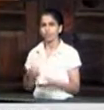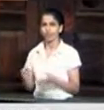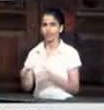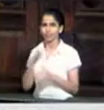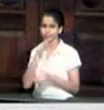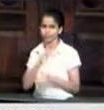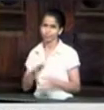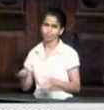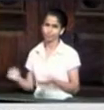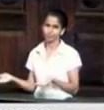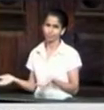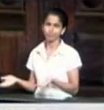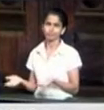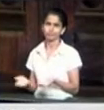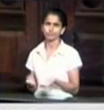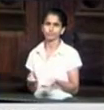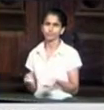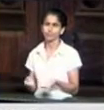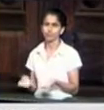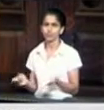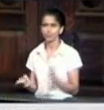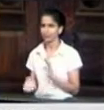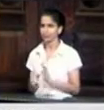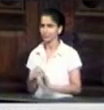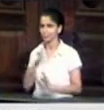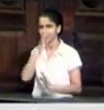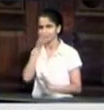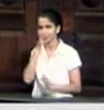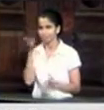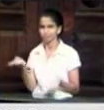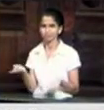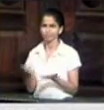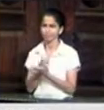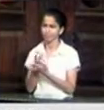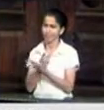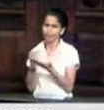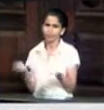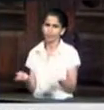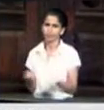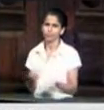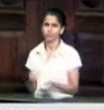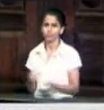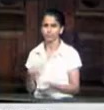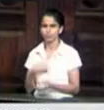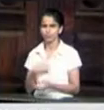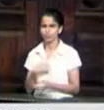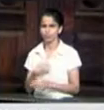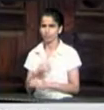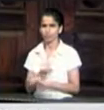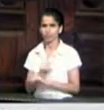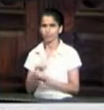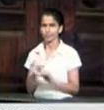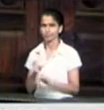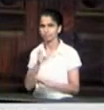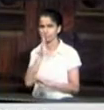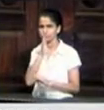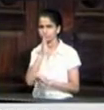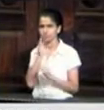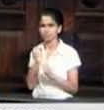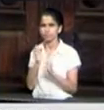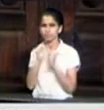na infância, é absolutamente abominável. E eu não deixarei aqui de